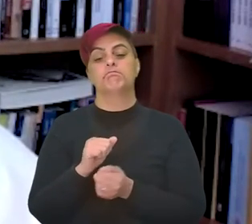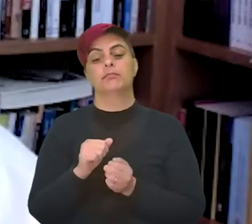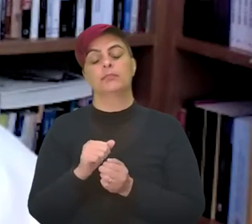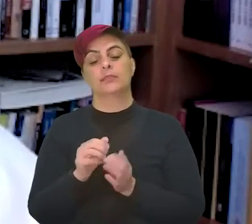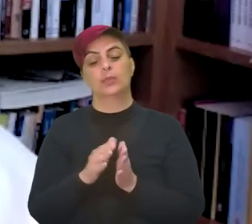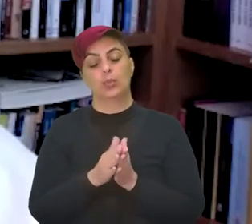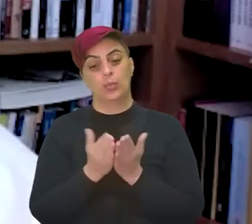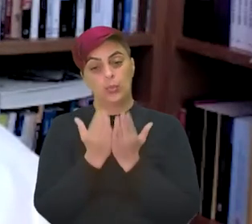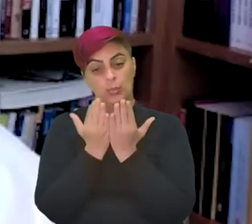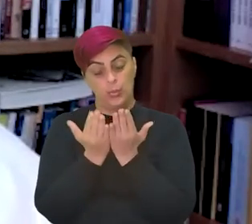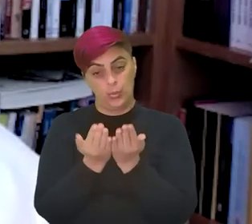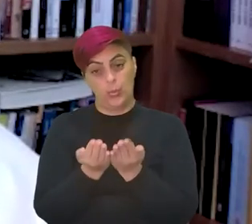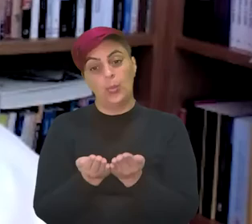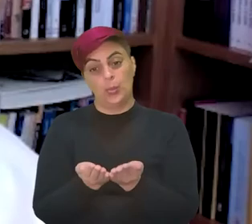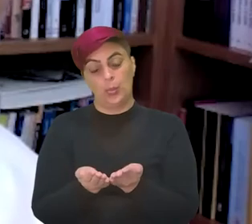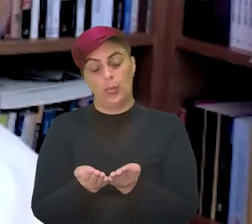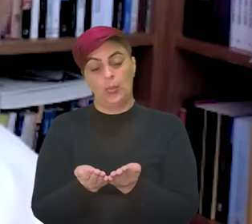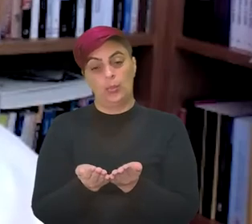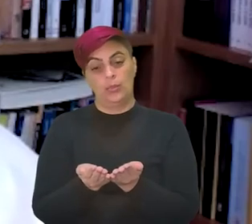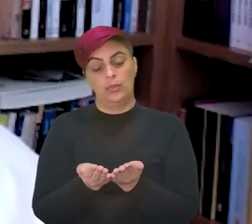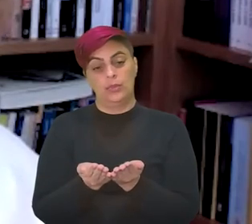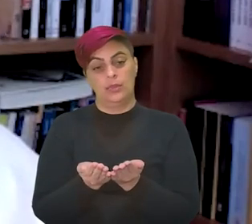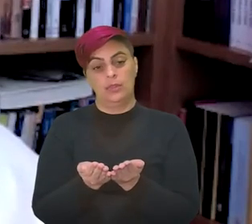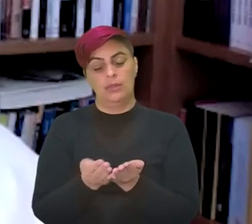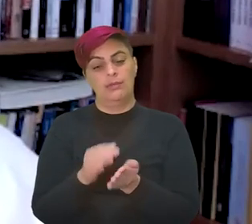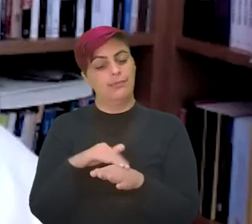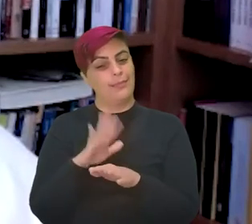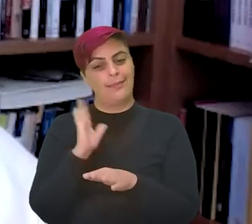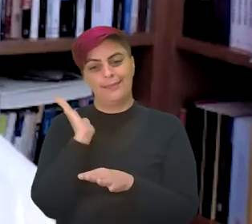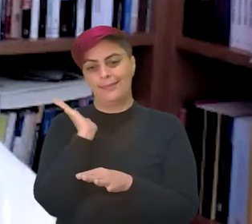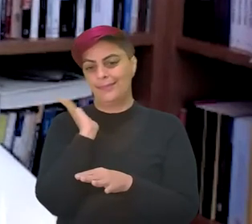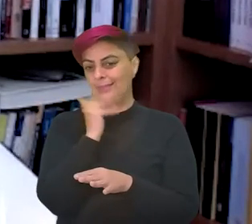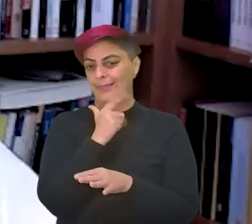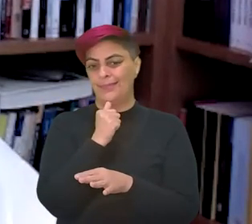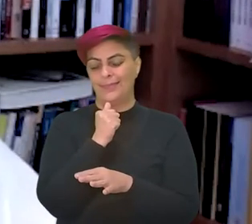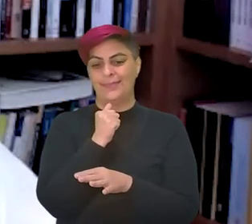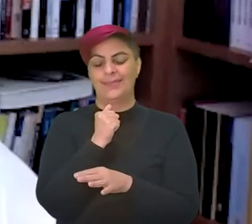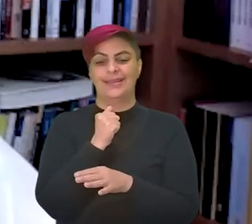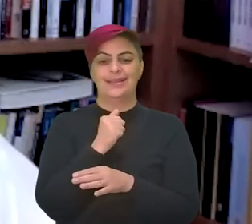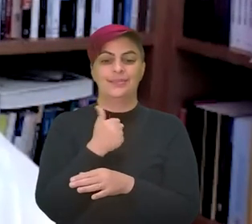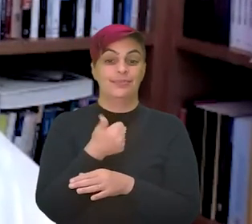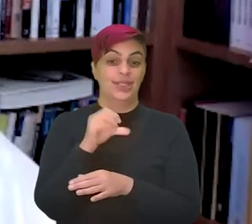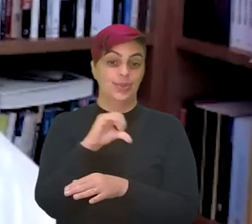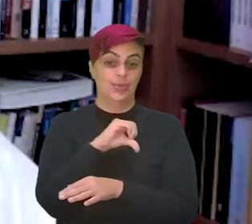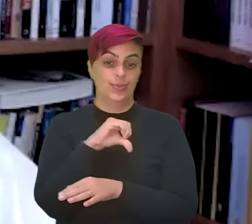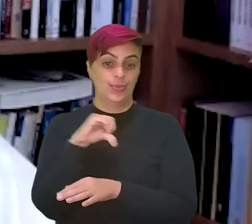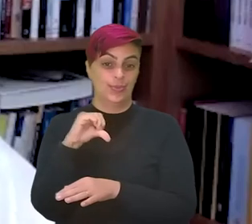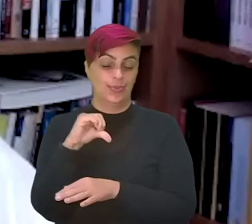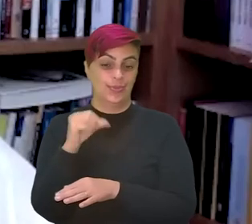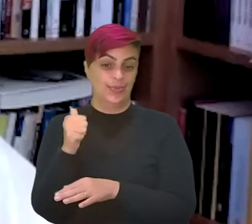a edição que, obviamente, é a mais bela de todas, né? É a